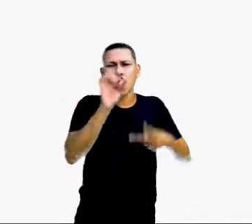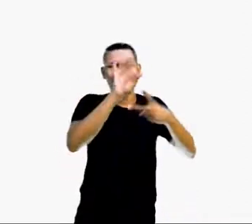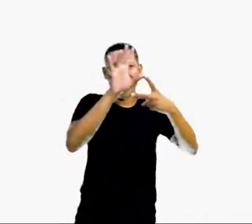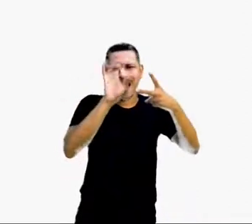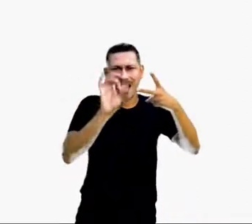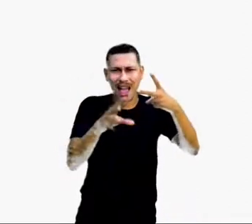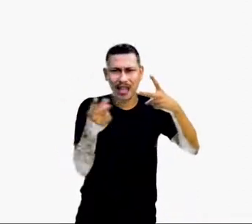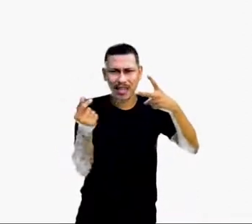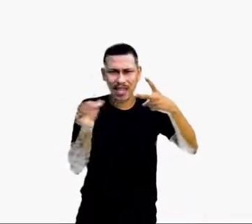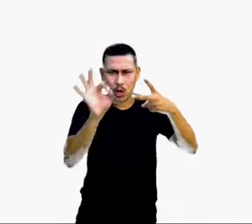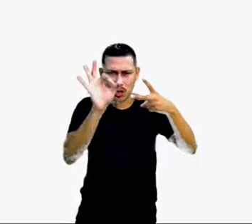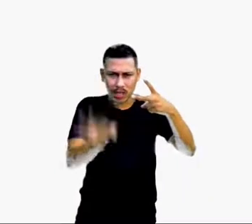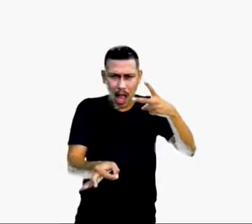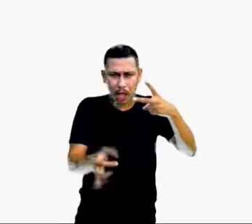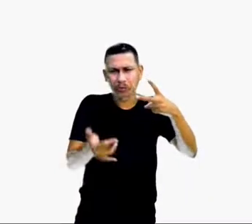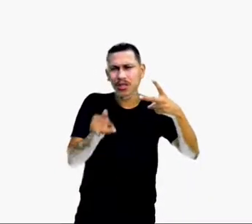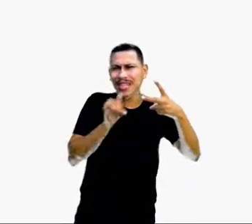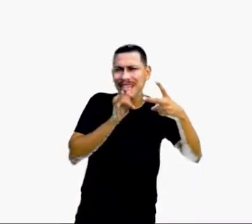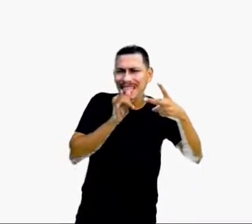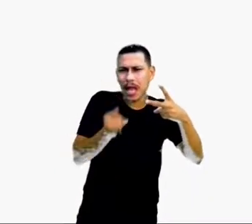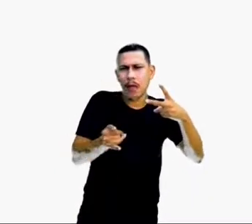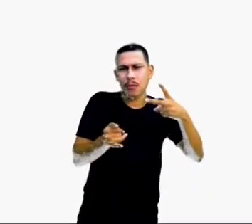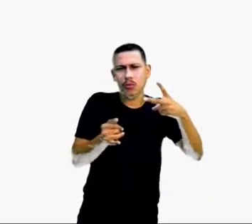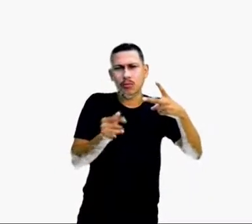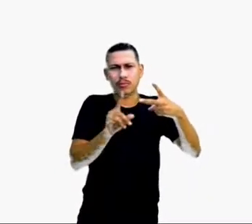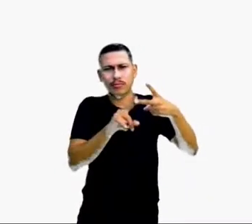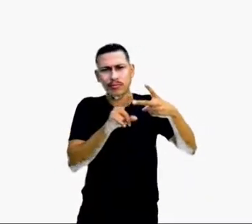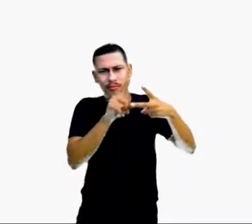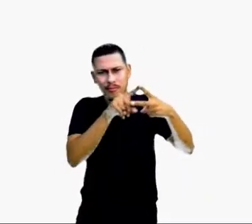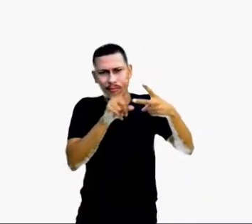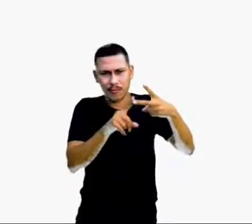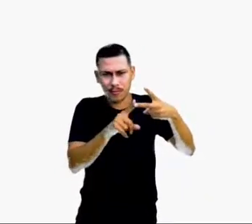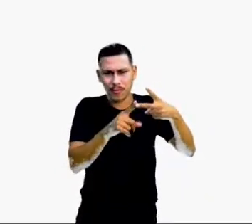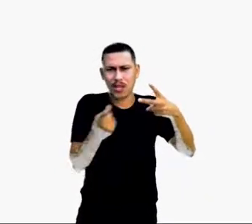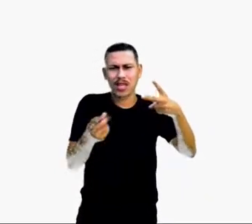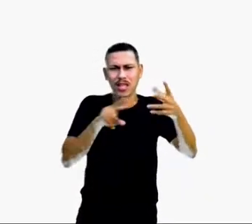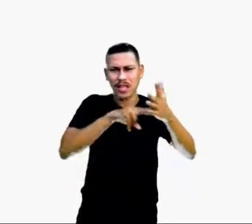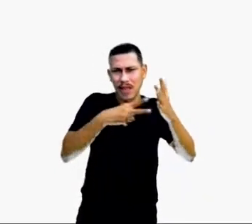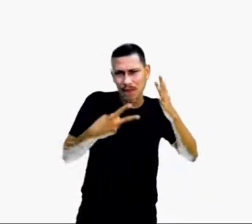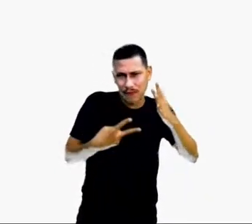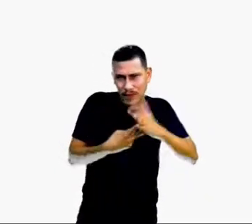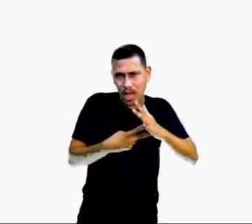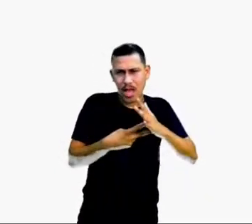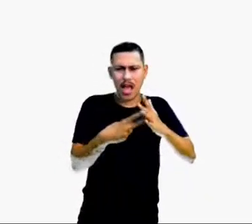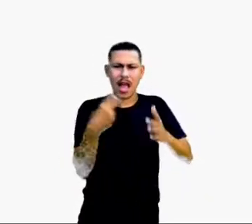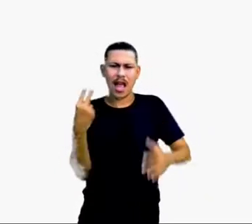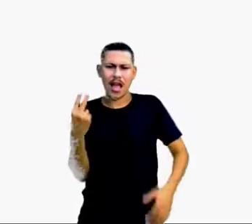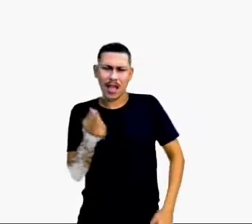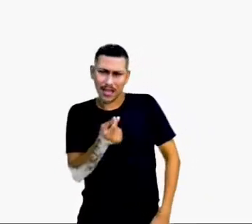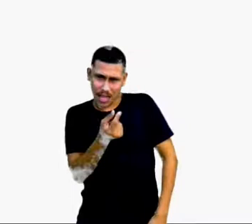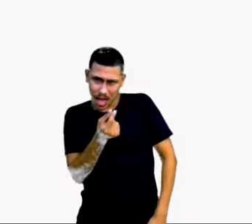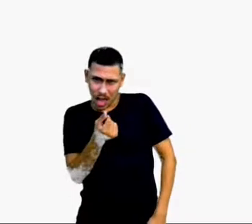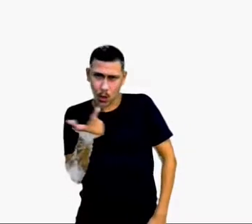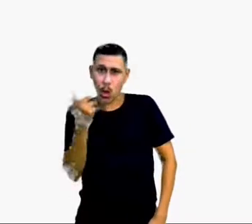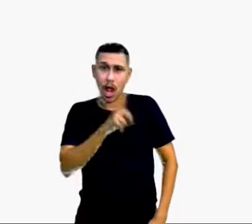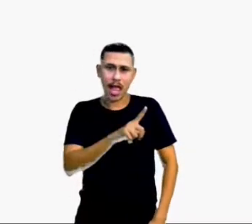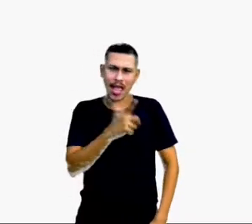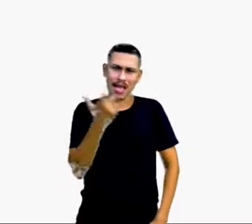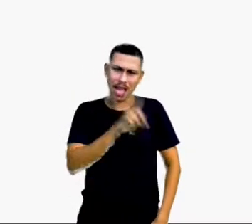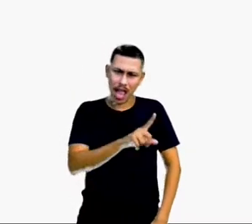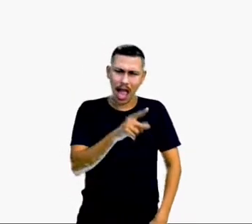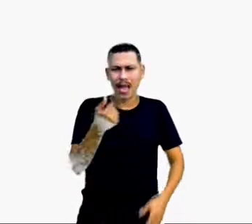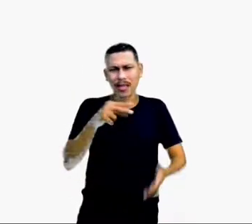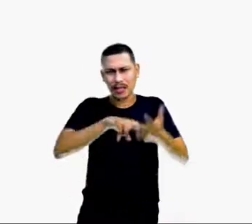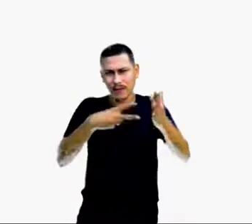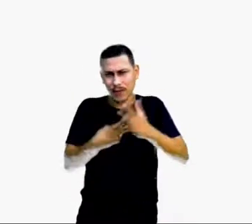que os valores ganhos por Arthur e Bruno são X e Y, são as partes que eles vão ganhar. Então